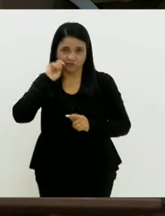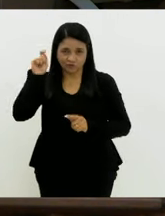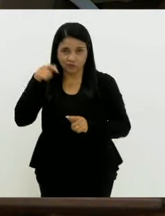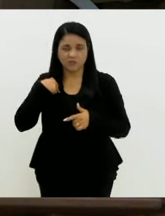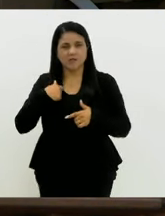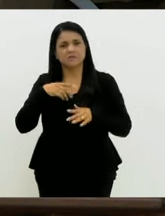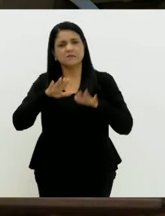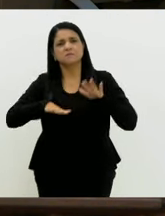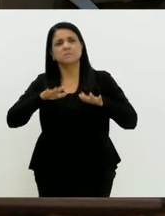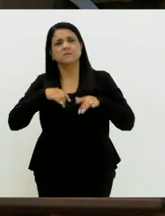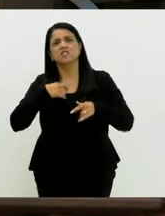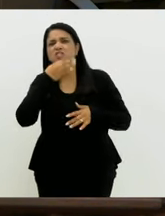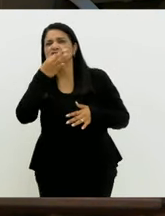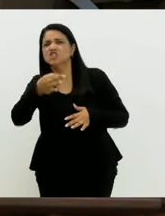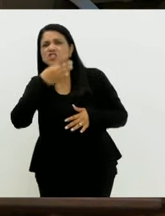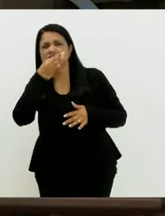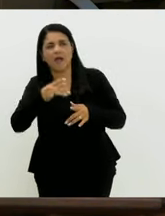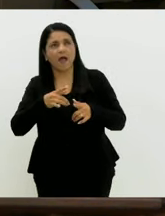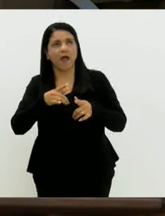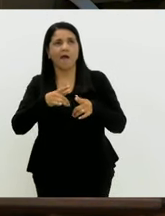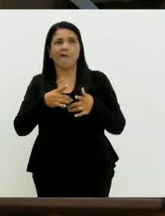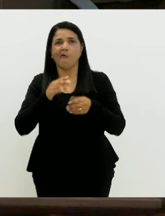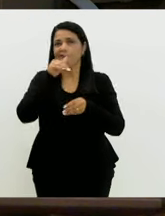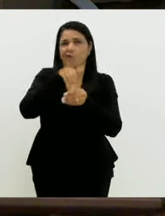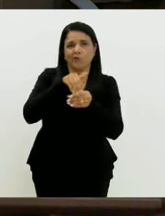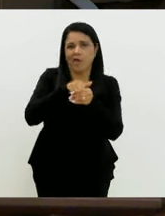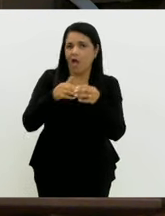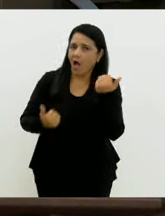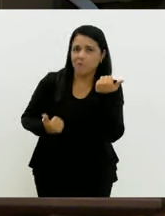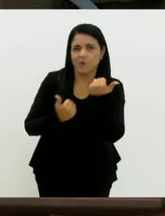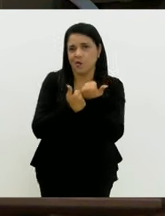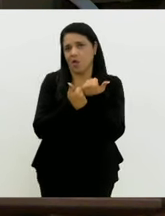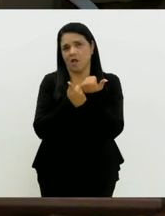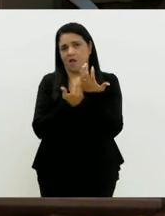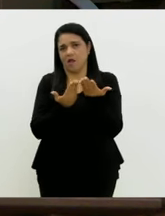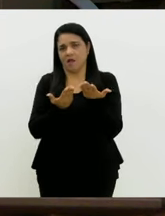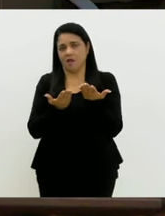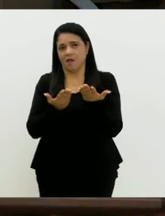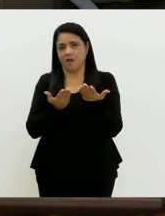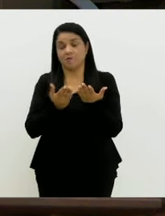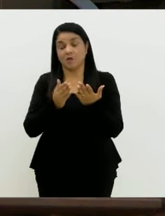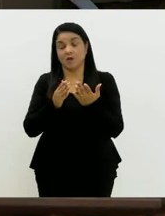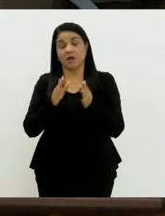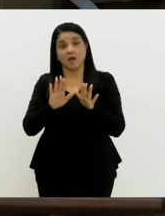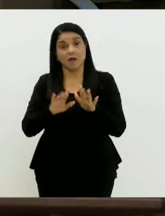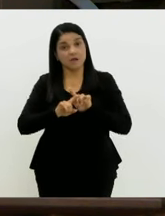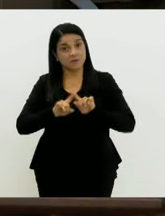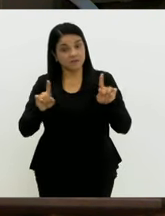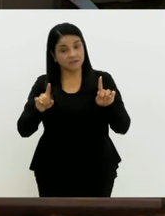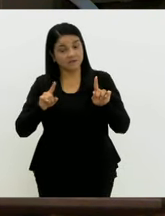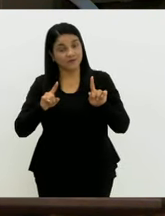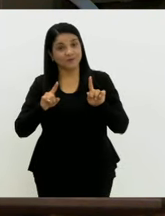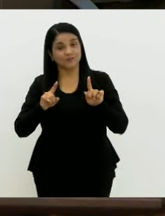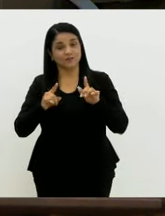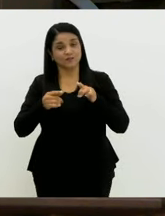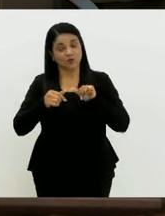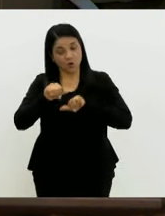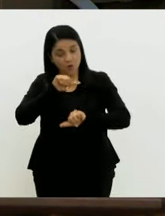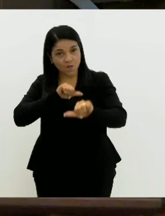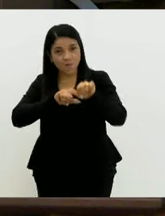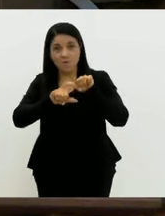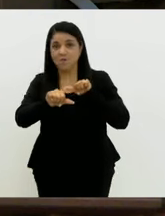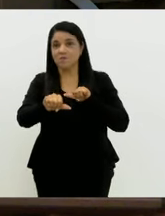ou simplesmente votar e apoiar. E quando você vai para o outro lado, né, companheiro Douglas, a gente ordena a despesa e a gente